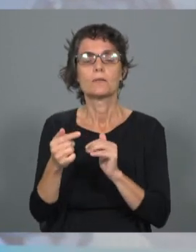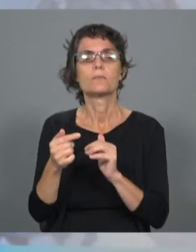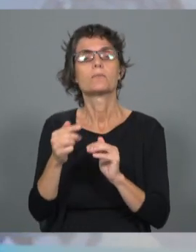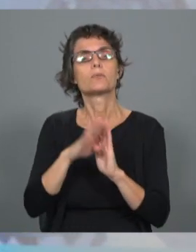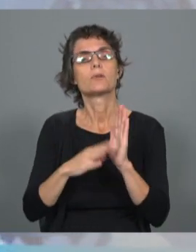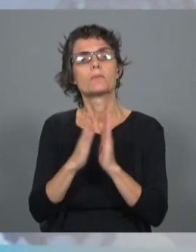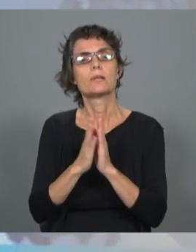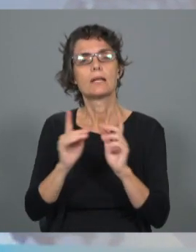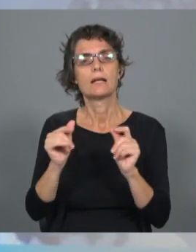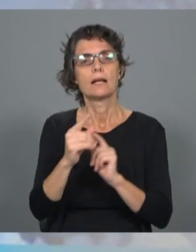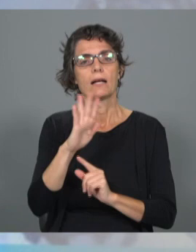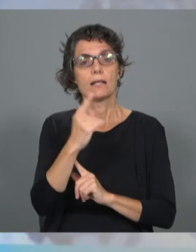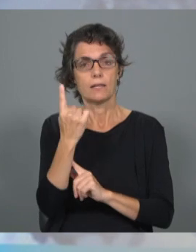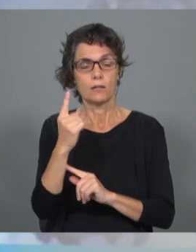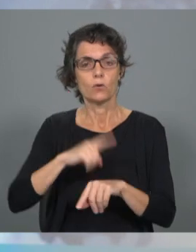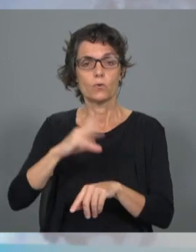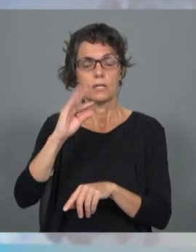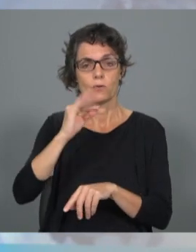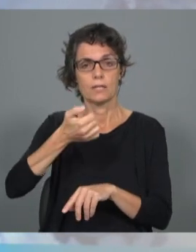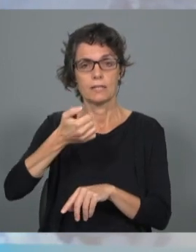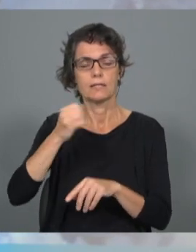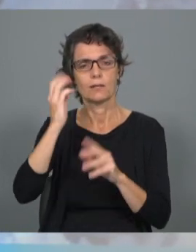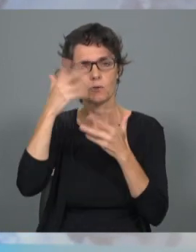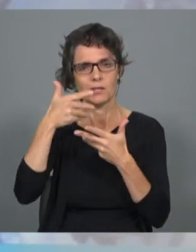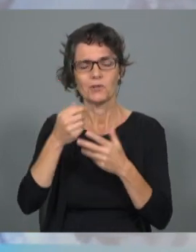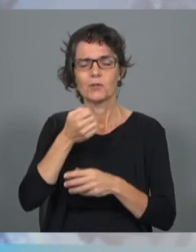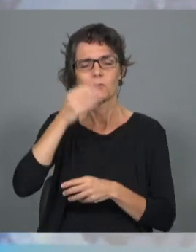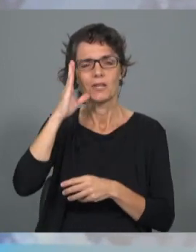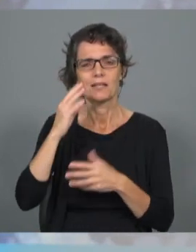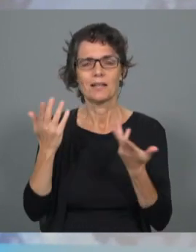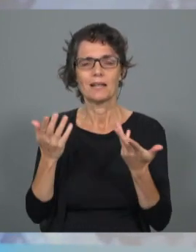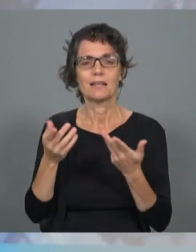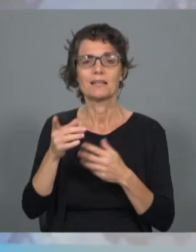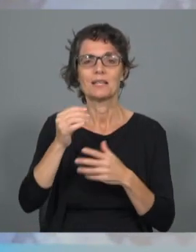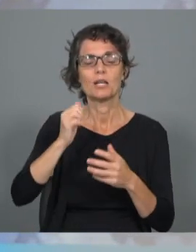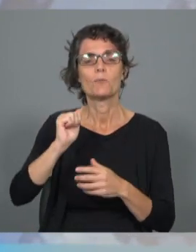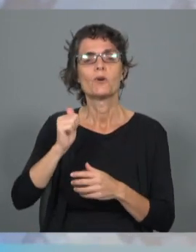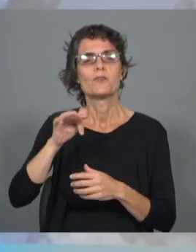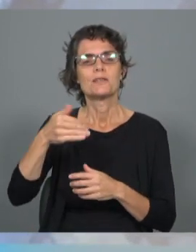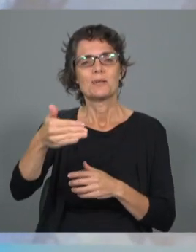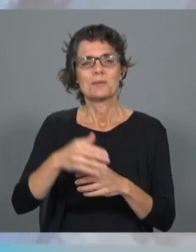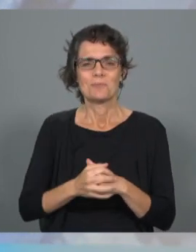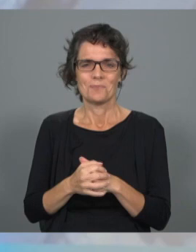Antena 1, quando forem 22h45. Tenha então uma muito boa tarde, tenha também um bom fim de semana.